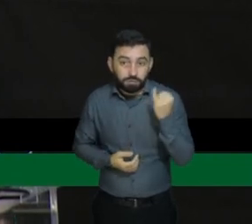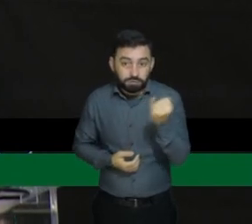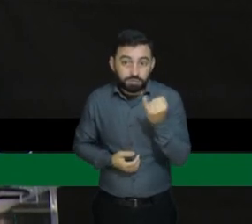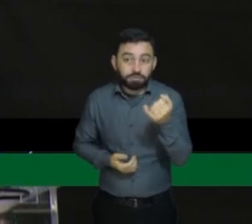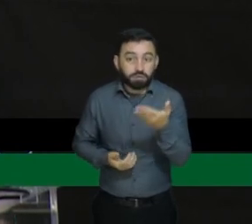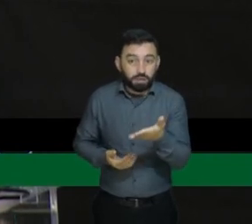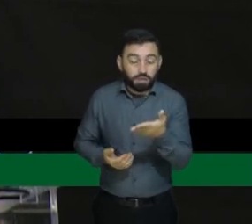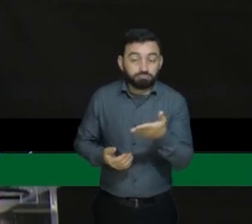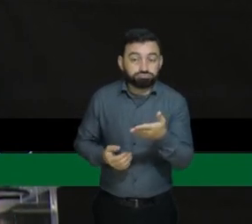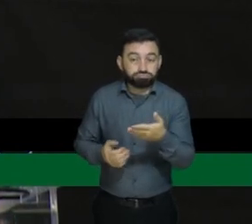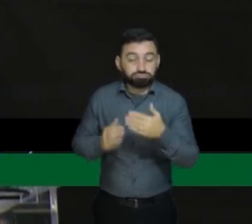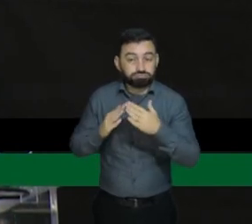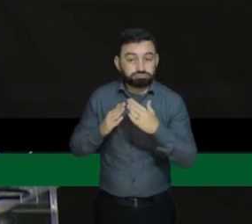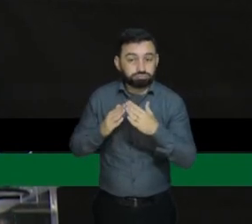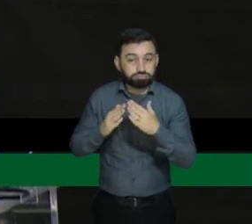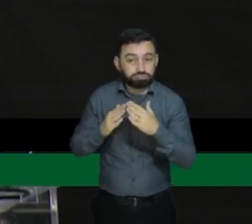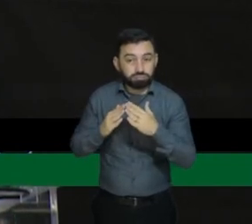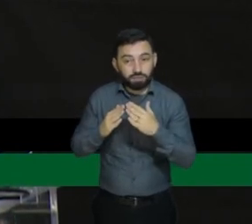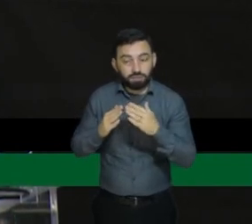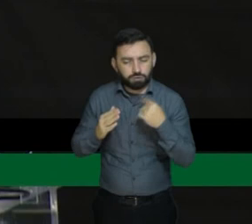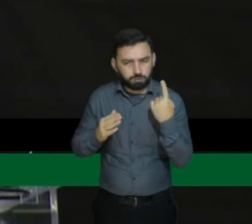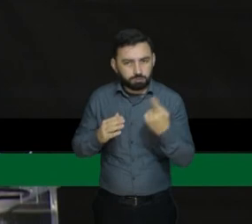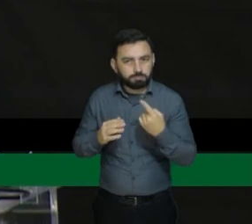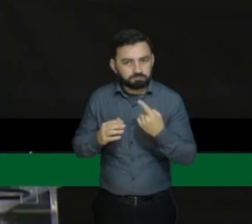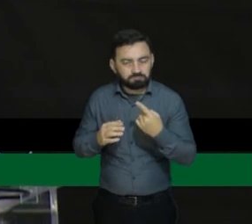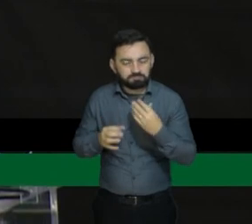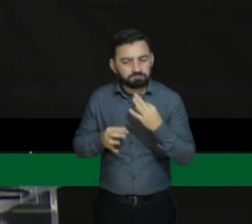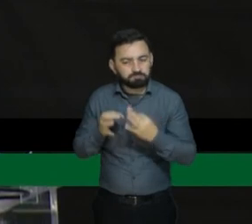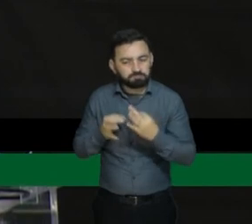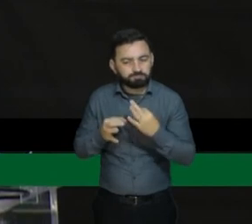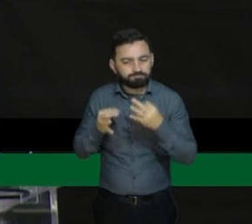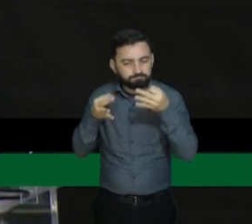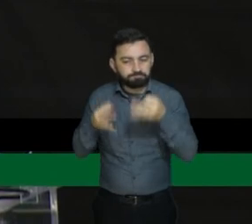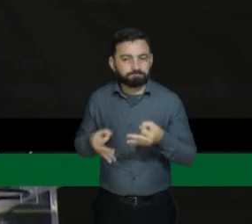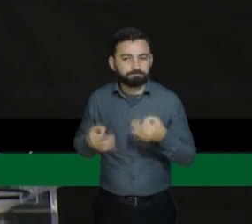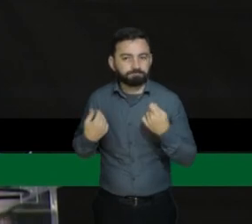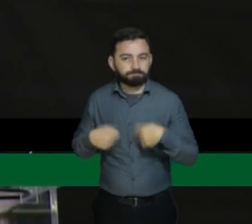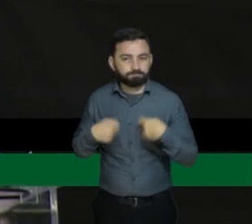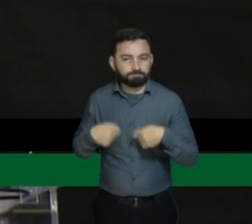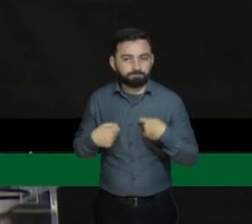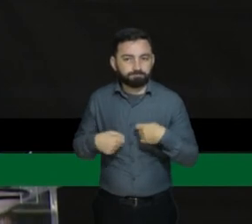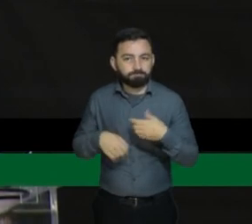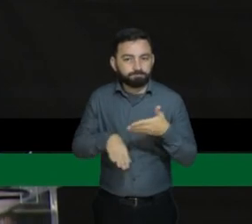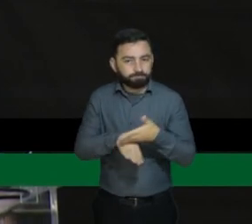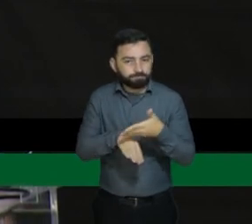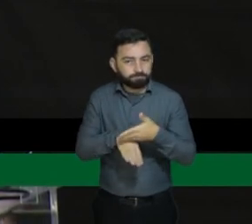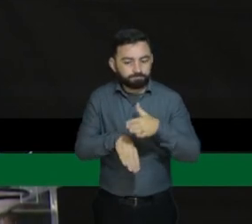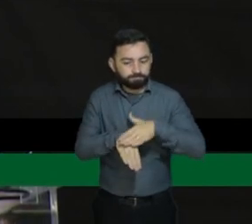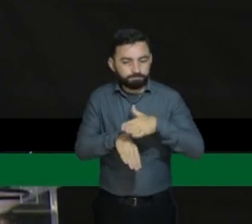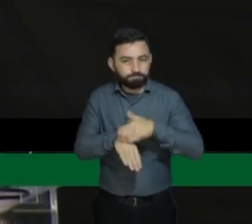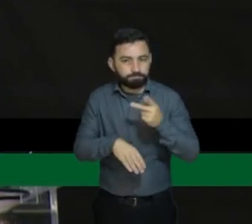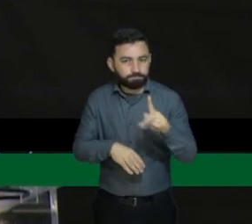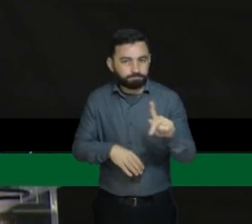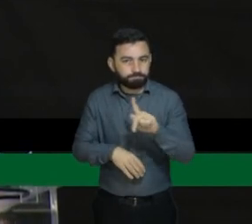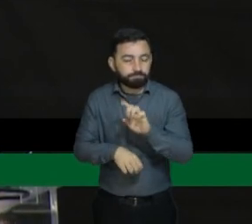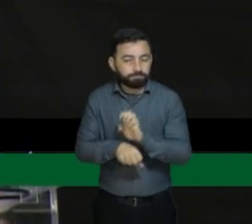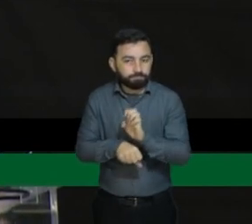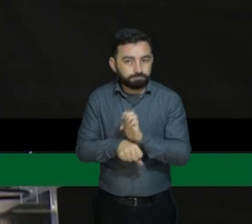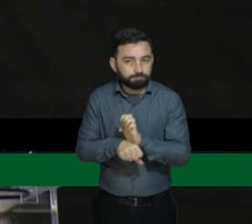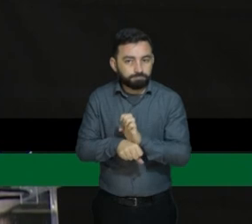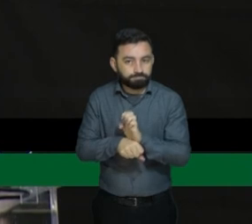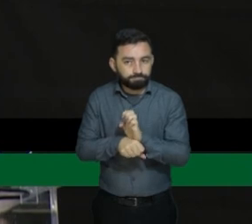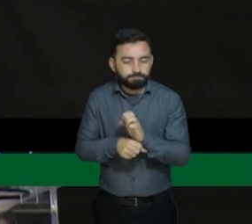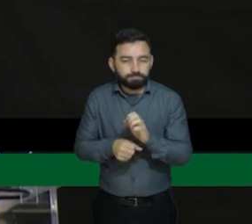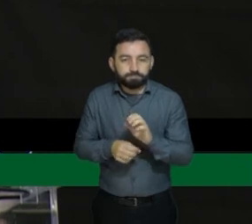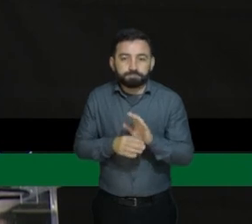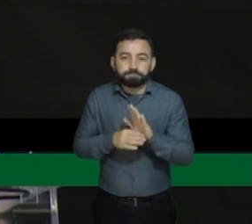em destaque, julgamos pertinente e é bem-vinda uma participação do Estado no sentido de